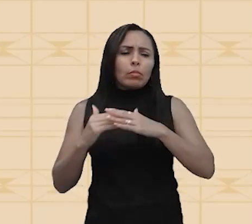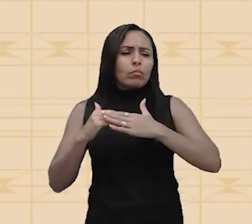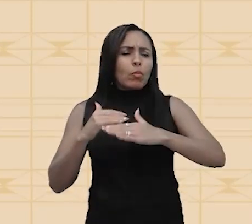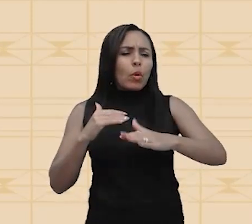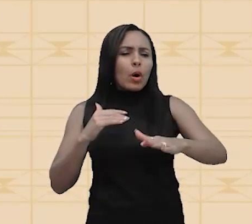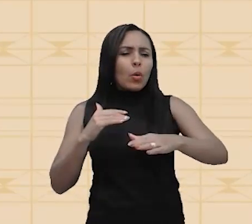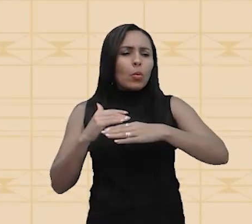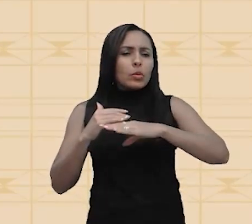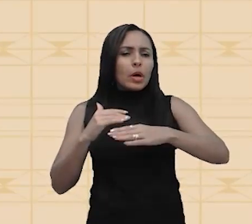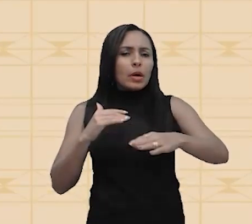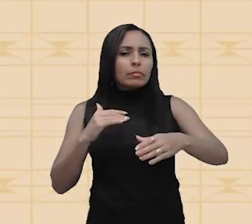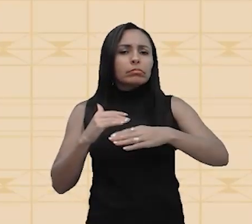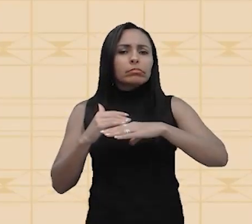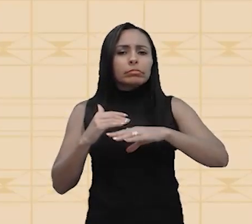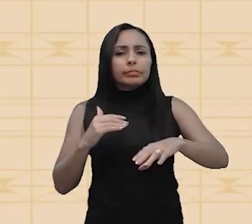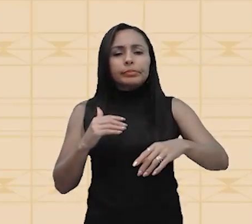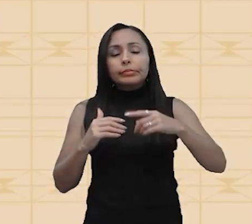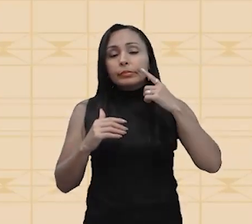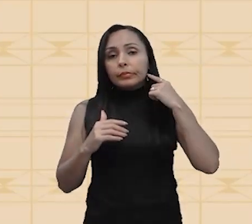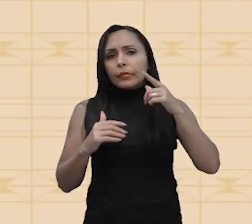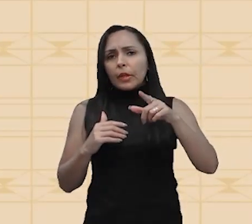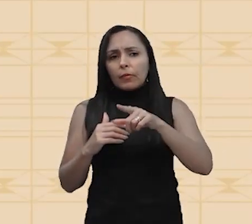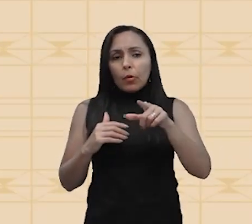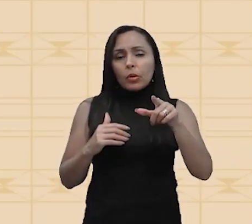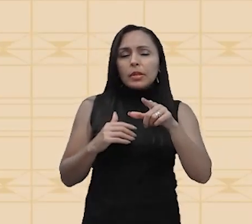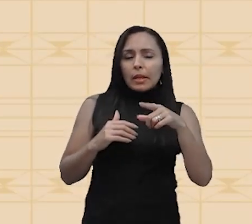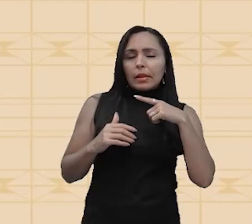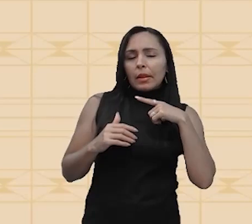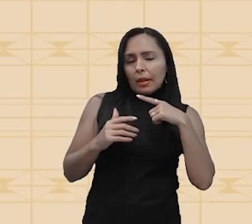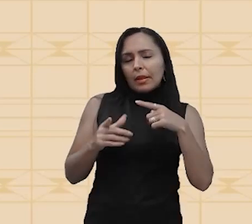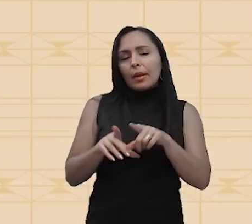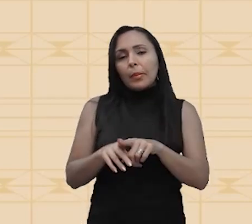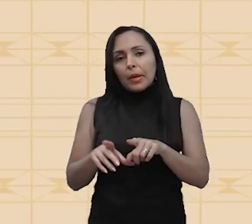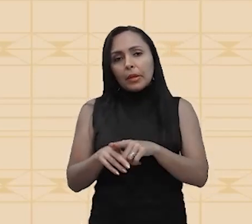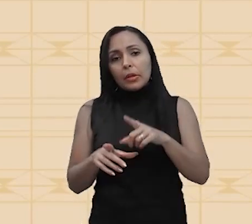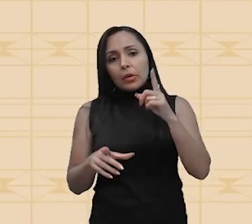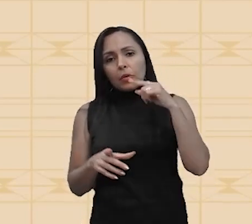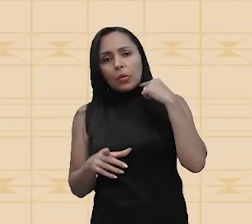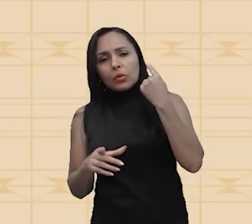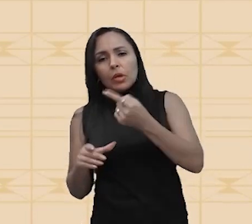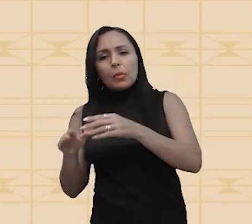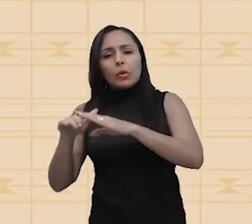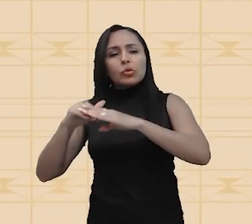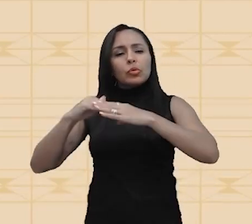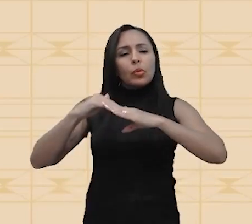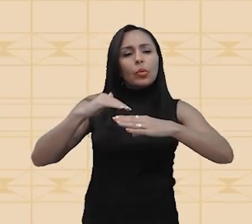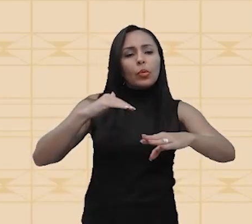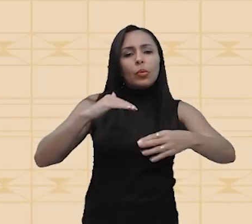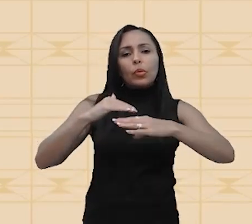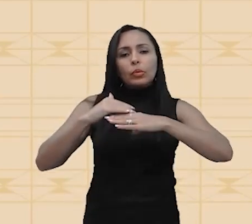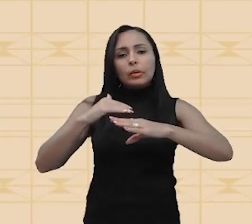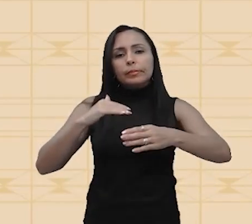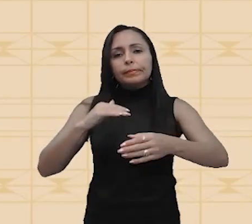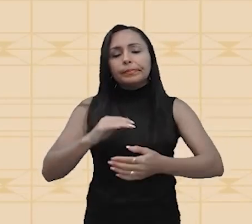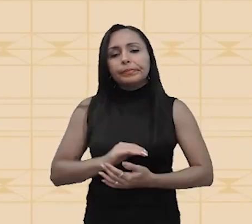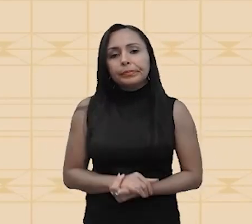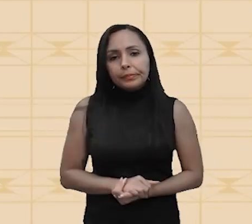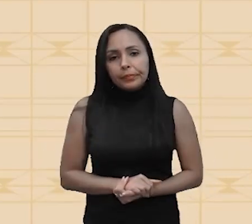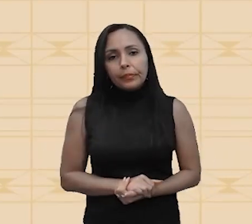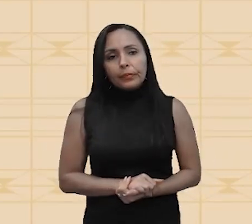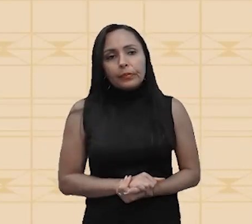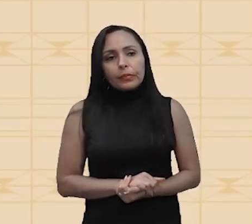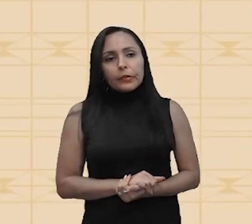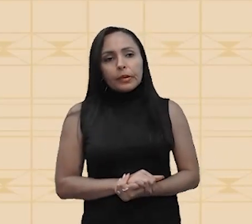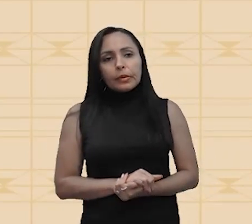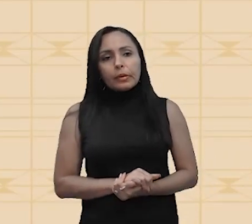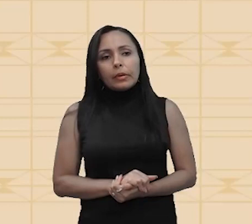uma onda, você que está aí, Mequetrefe, também tem uma onda. Nós somos ondas, partículas, pelo princípio de de Broglie. Então, sabendo que